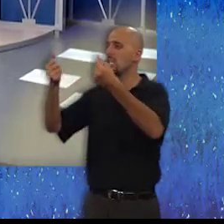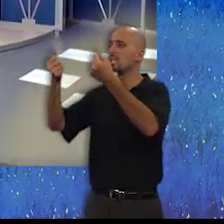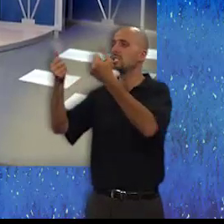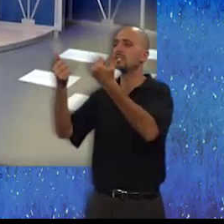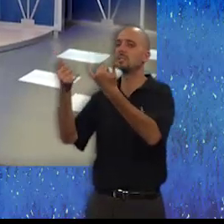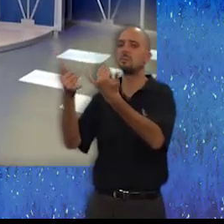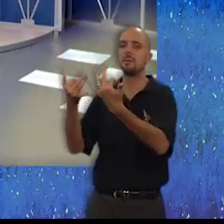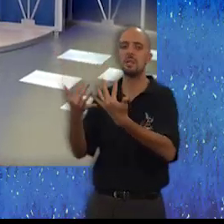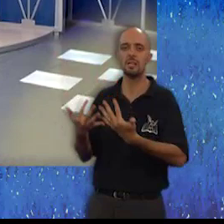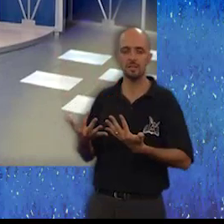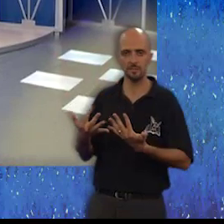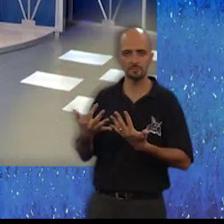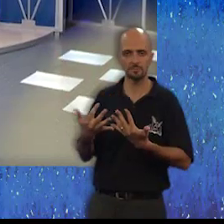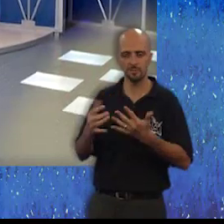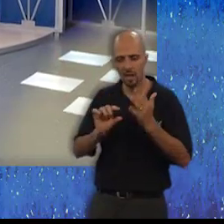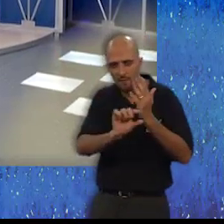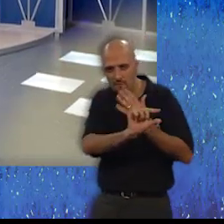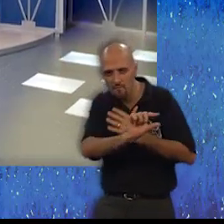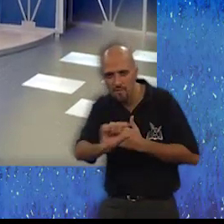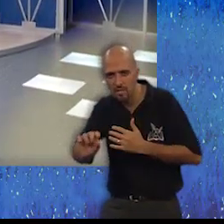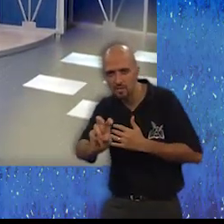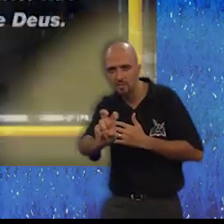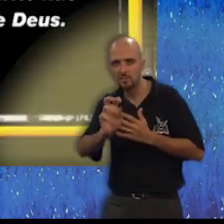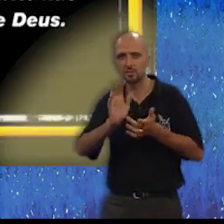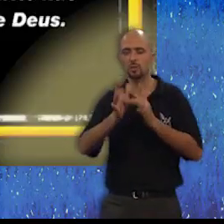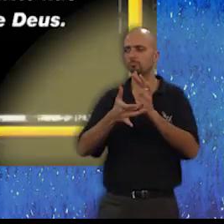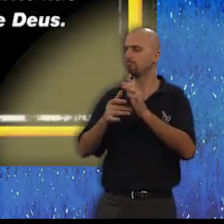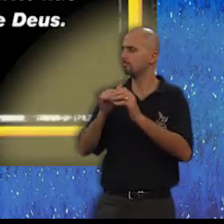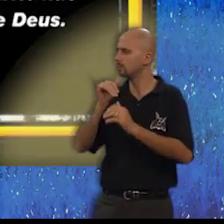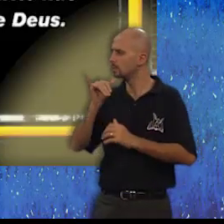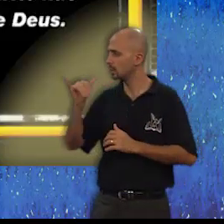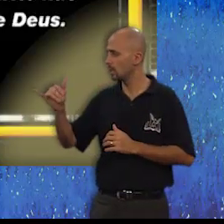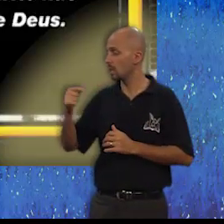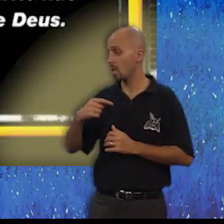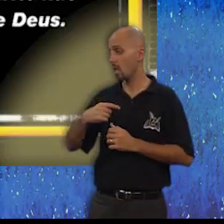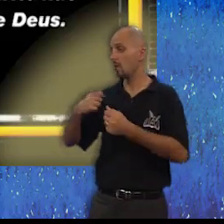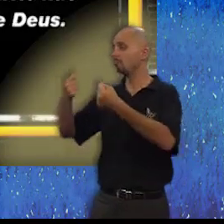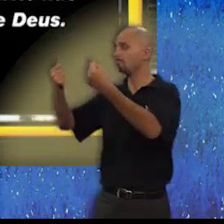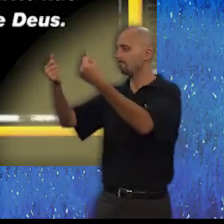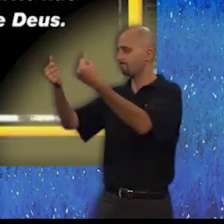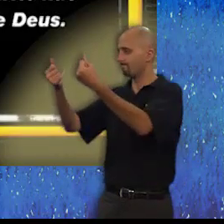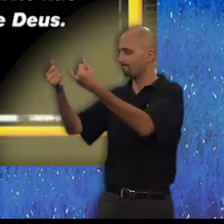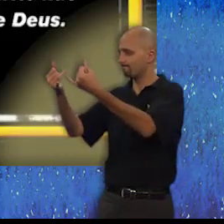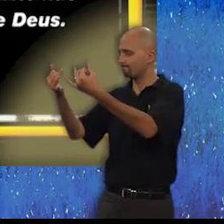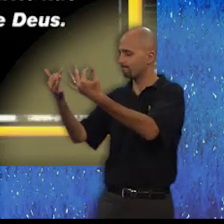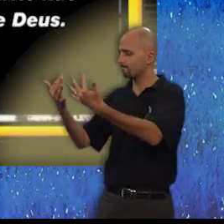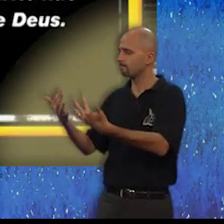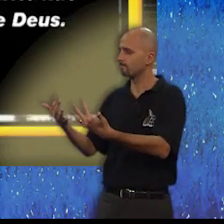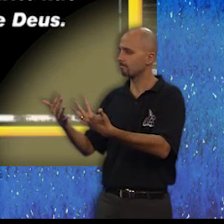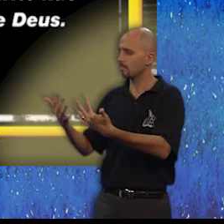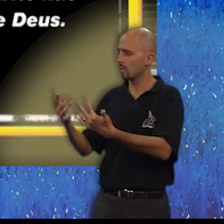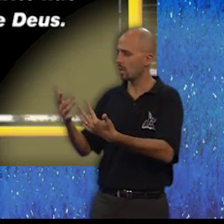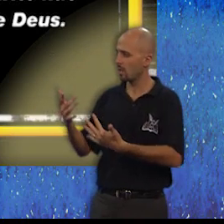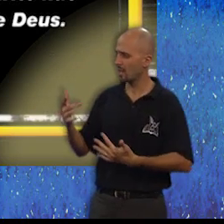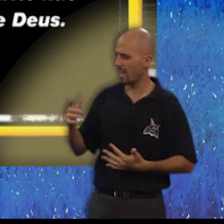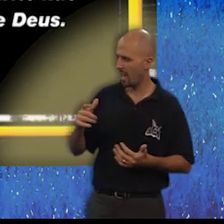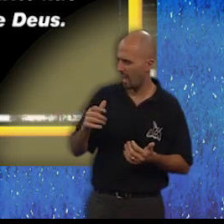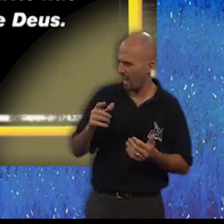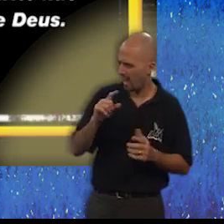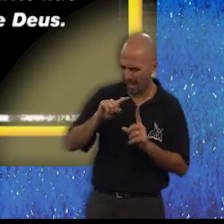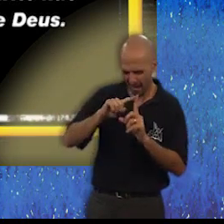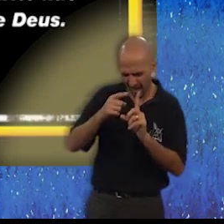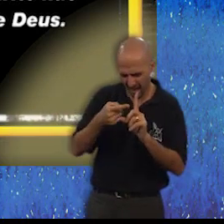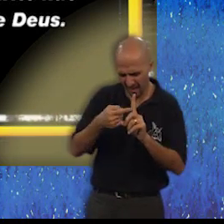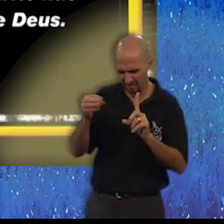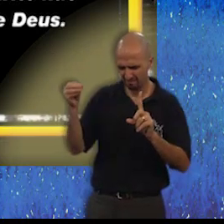A mensagem de Jesus era clara e no verso 5 Jesus diz assim, em verdade te digo, quem não nascer da